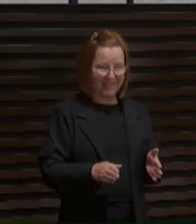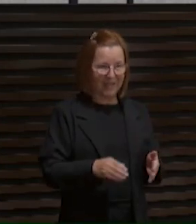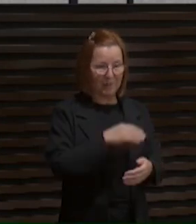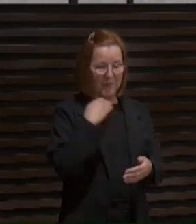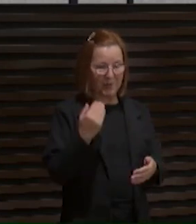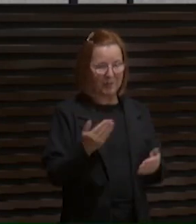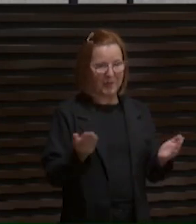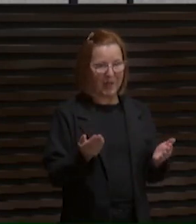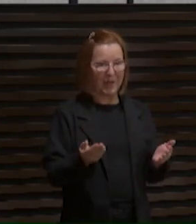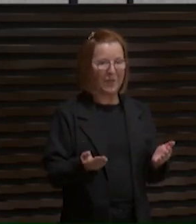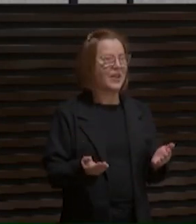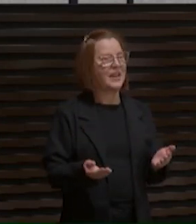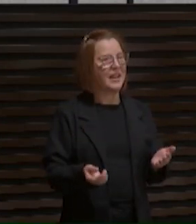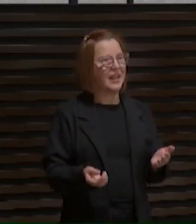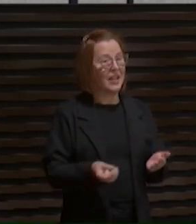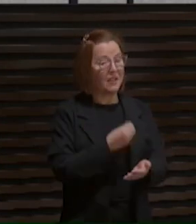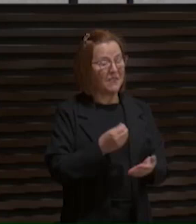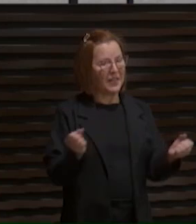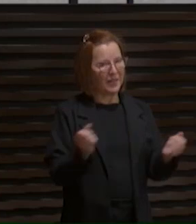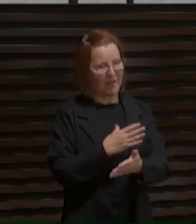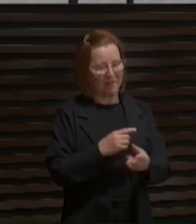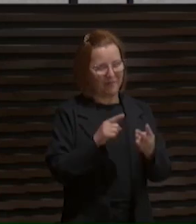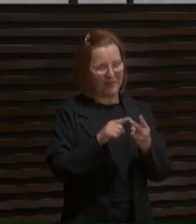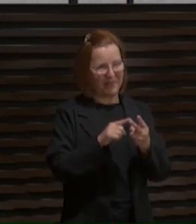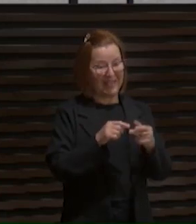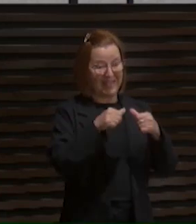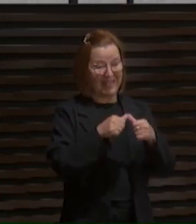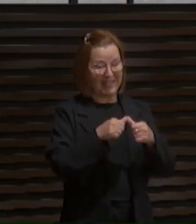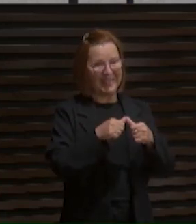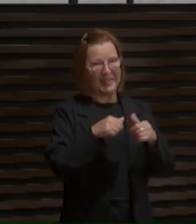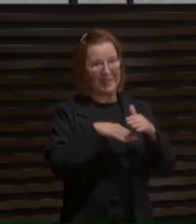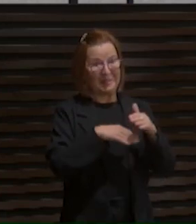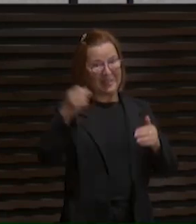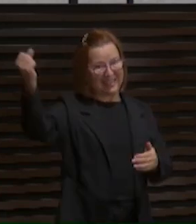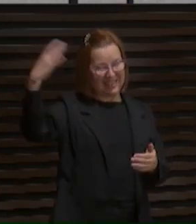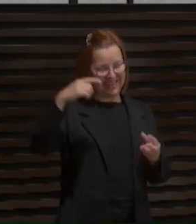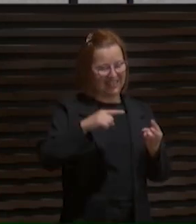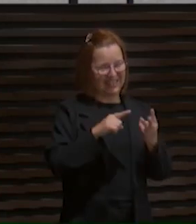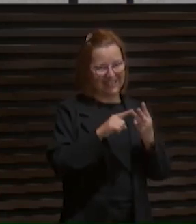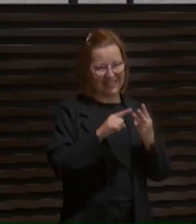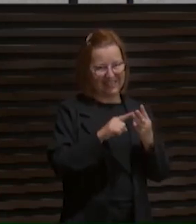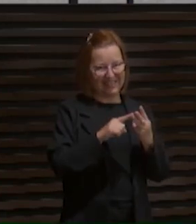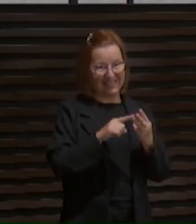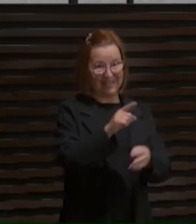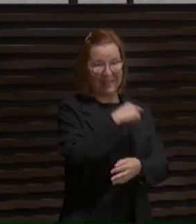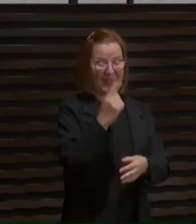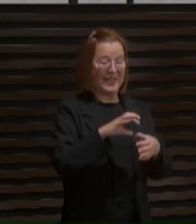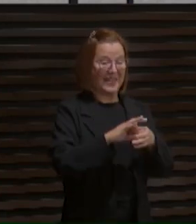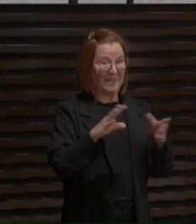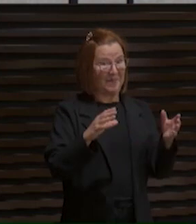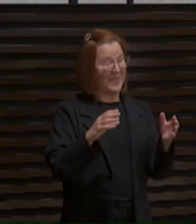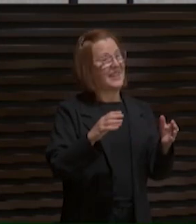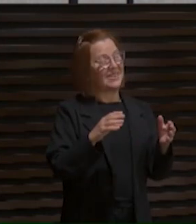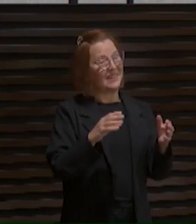6,13. Segundo, estamos debaixo da graça. Romanos 6,14. Terceiro, fomos libertos do pecado. Ele vai